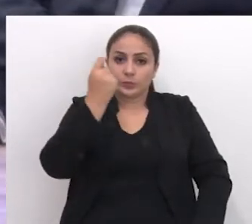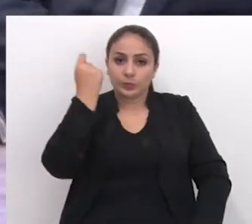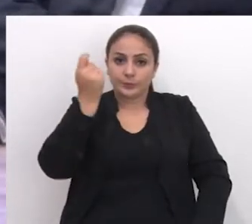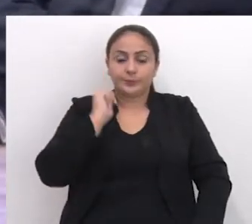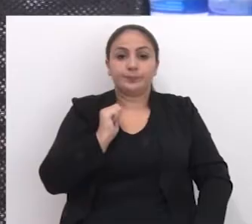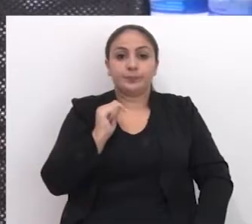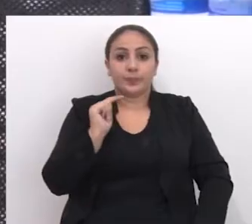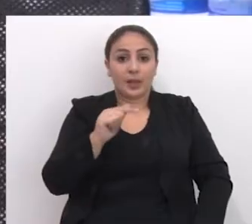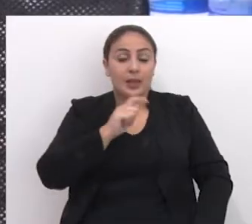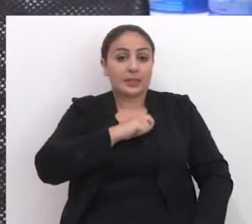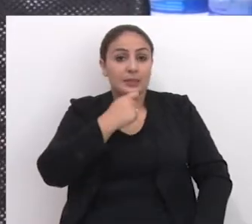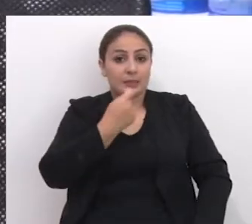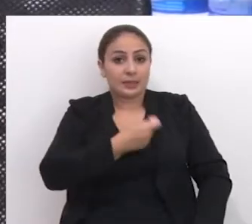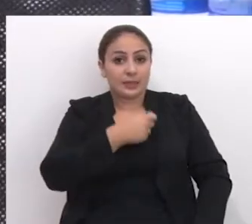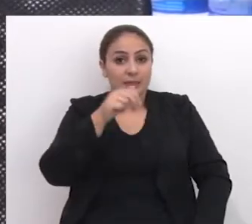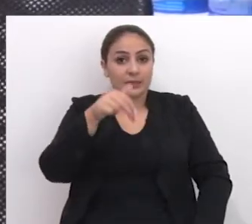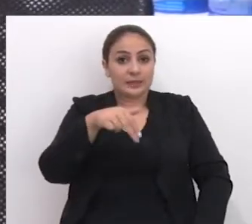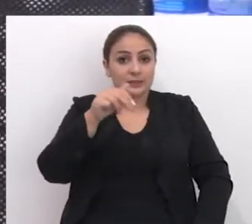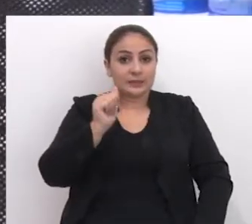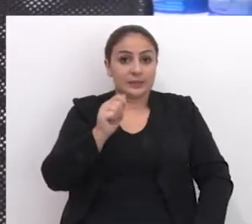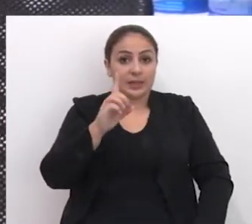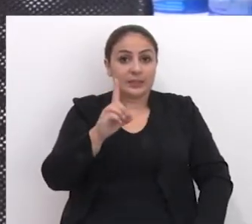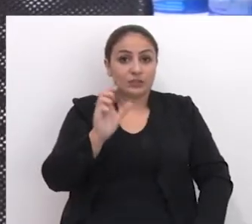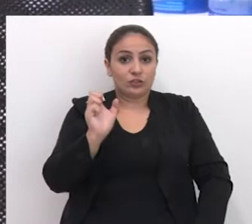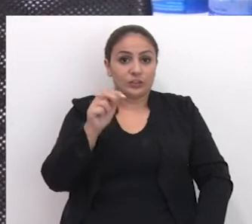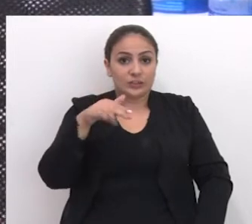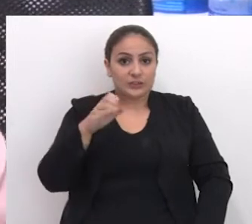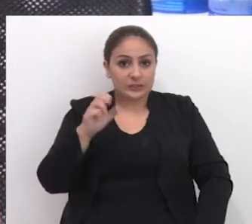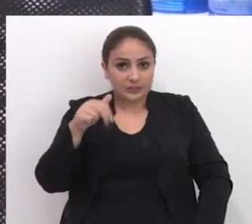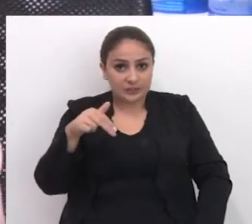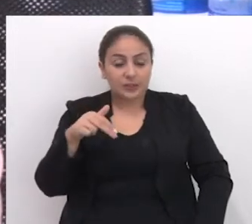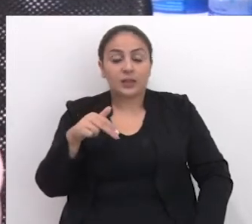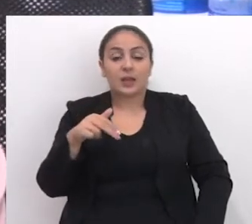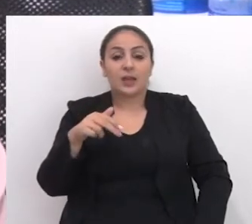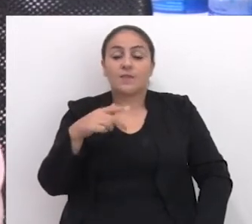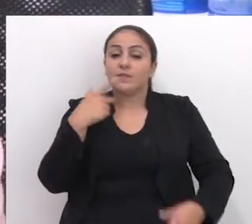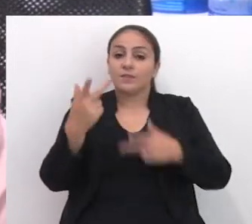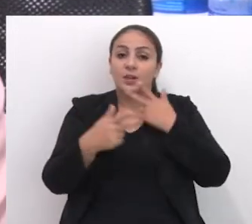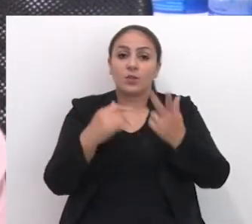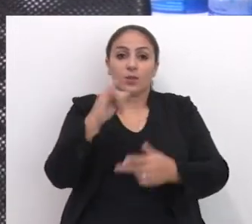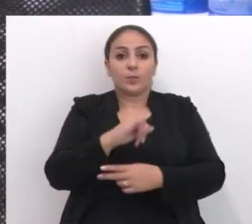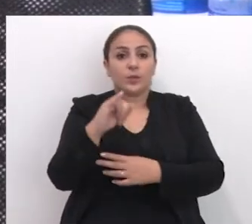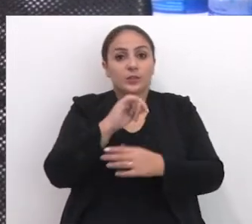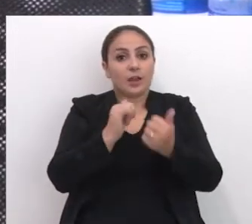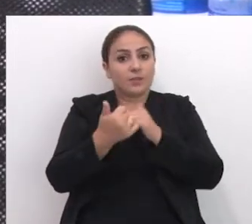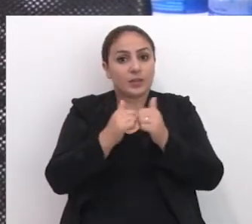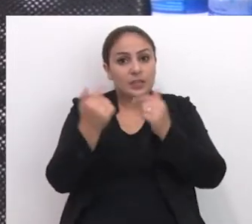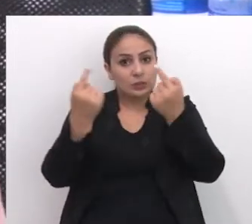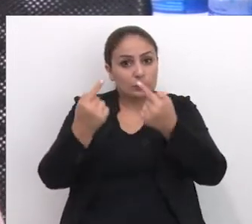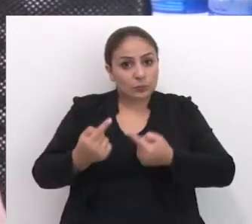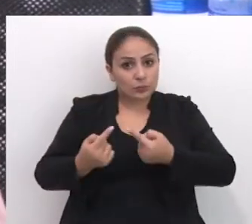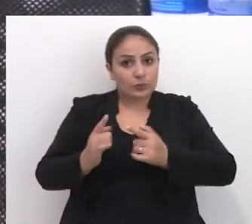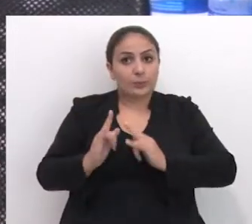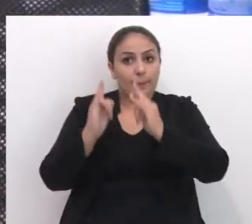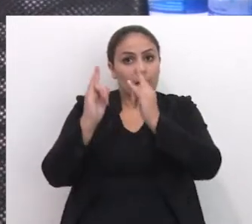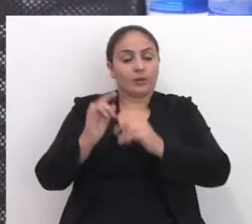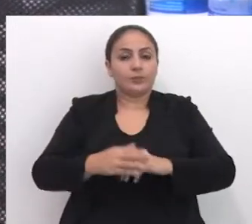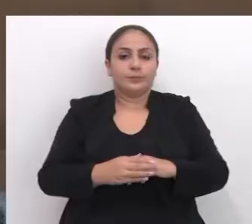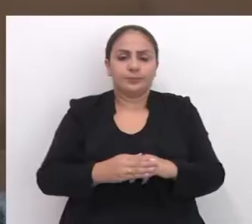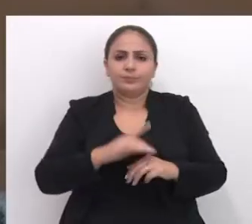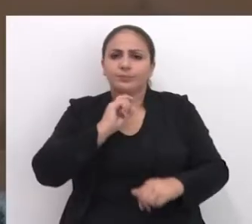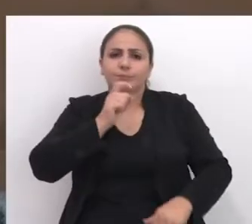do Sul. A delegada Nadine Anflor falou sobre a importância de reavaliar a estrutura do